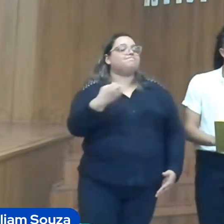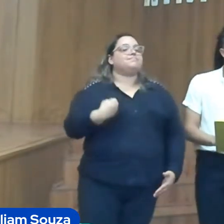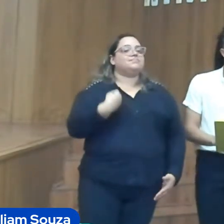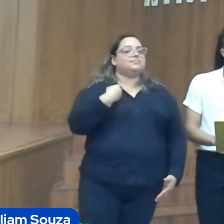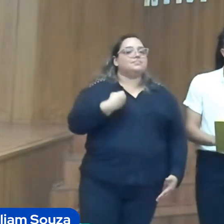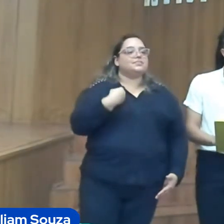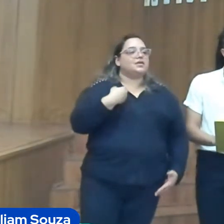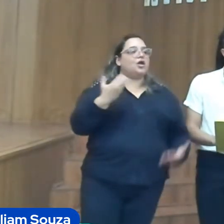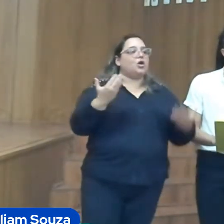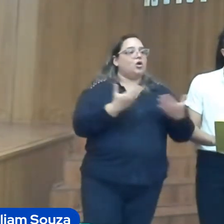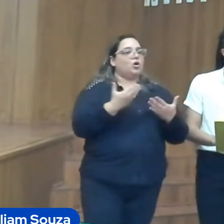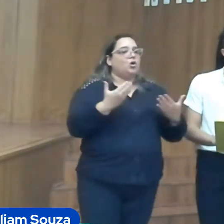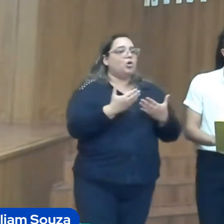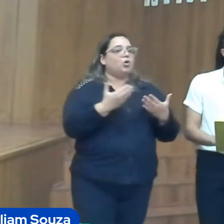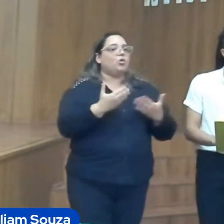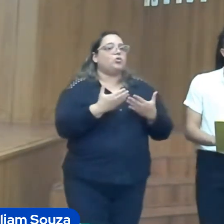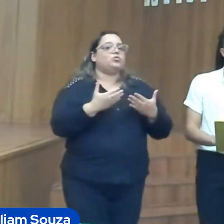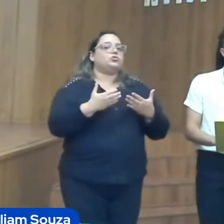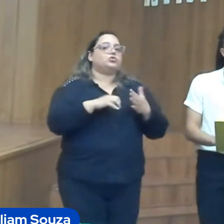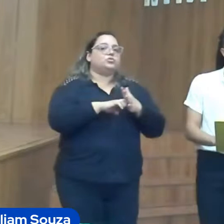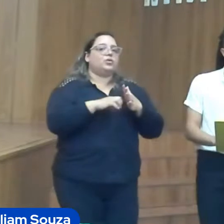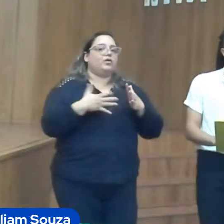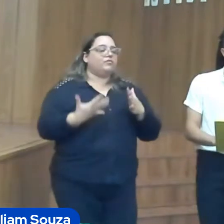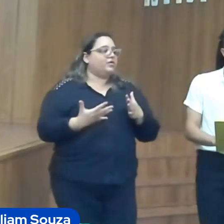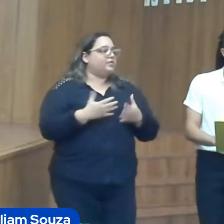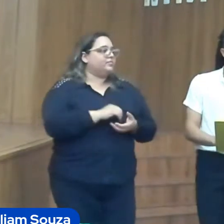no nosso evento.